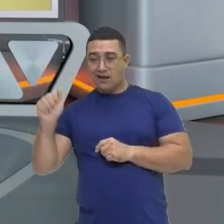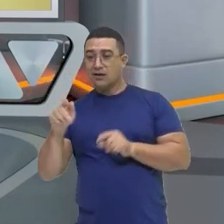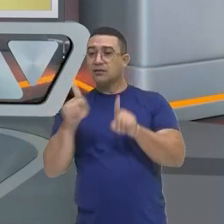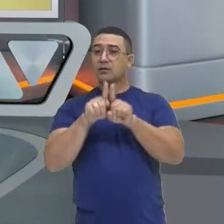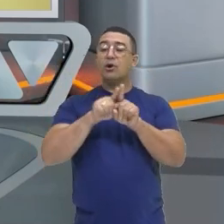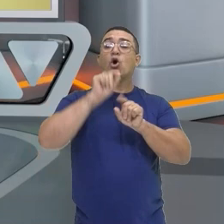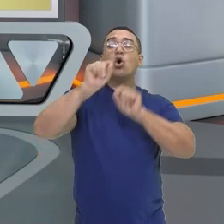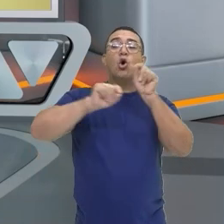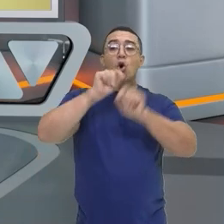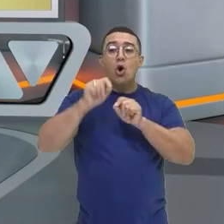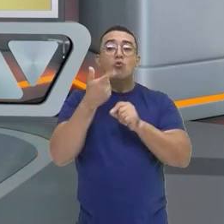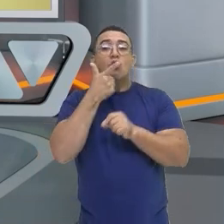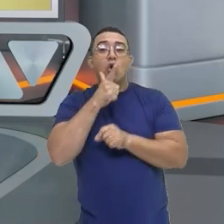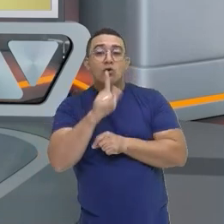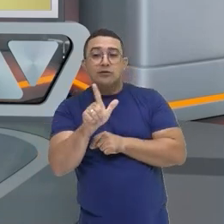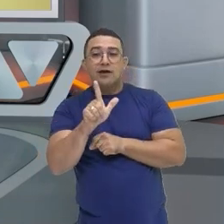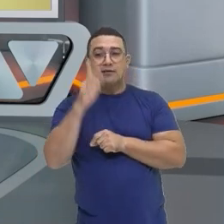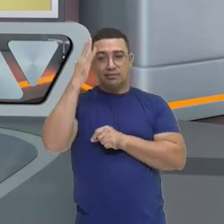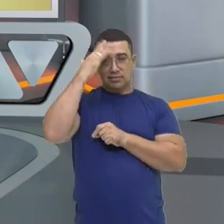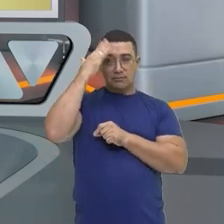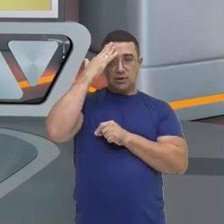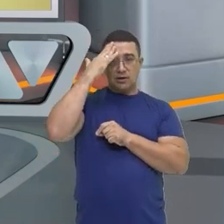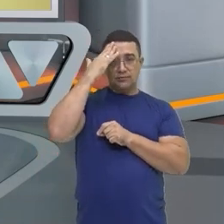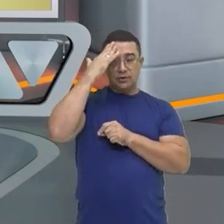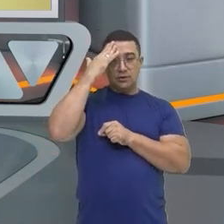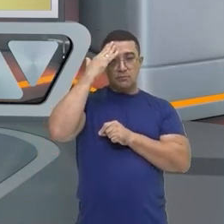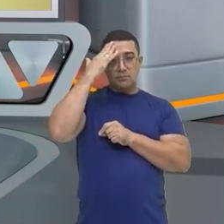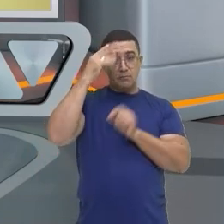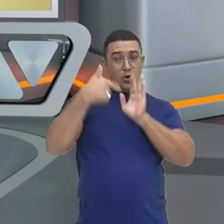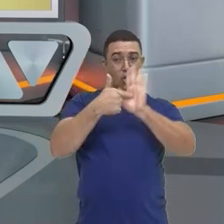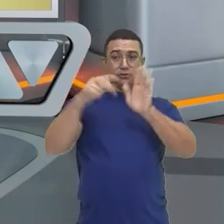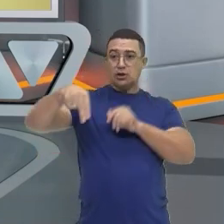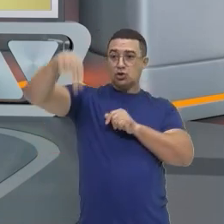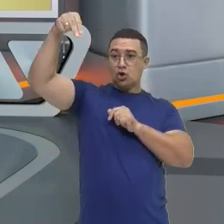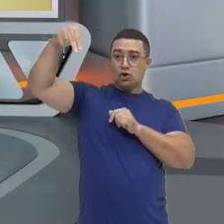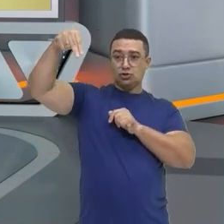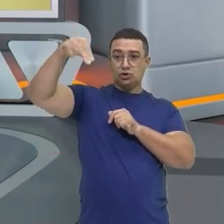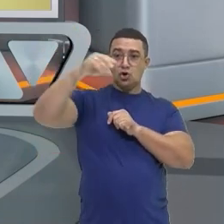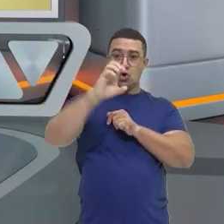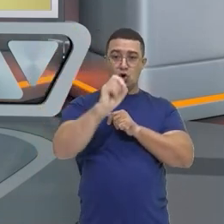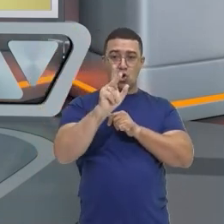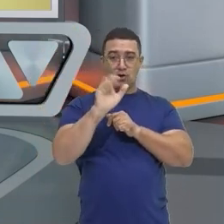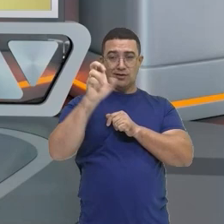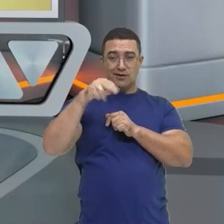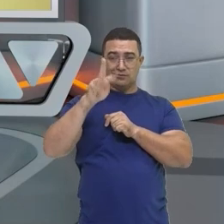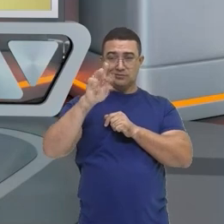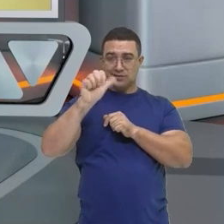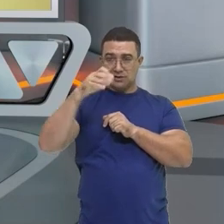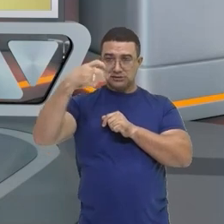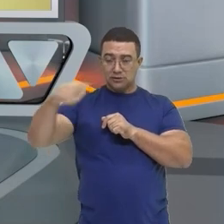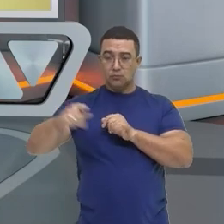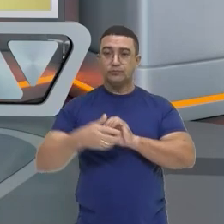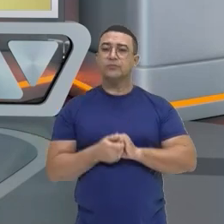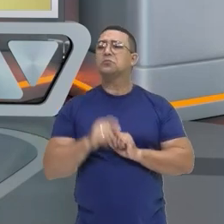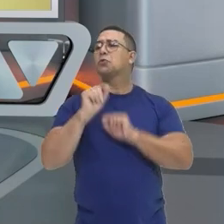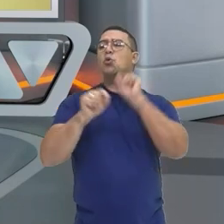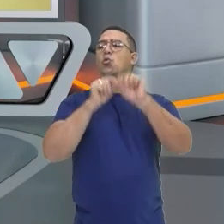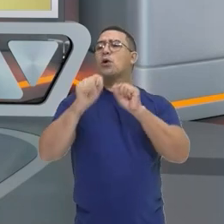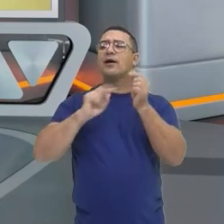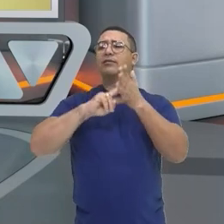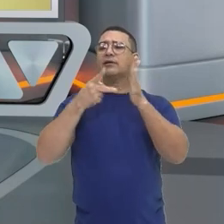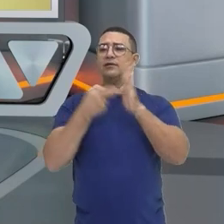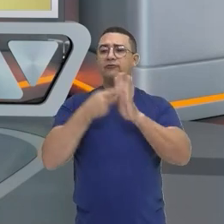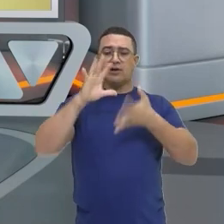orientação, onde a gente vai ali sempre indicar o norte daquele mapa. E aí nós temos o que, que é um mapa, né?